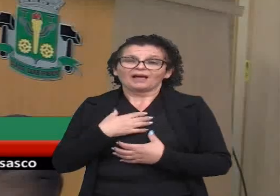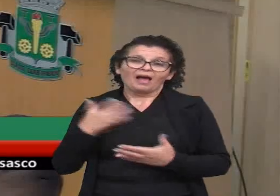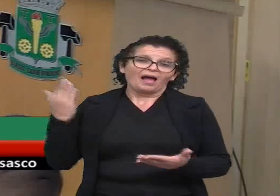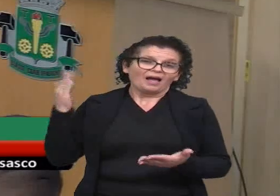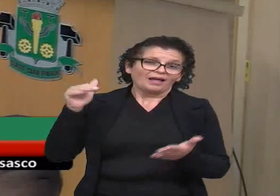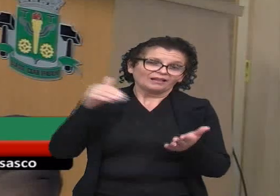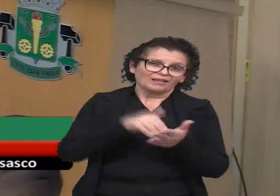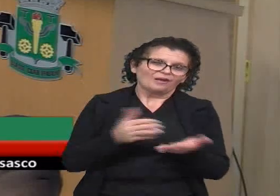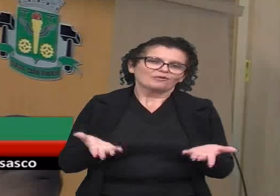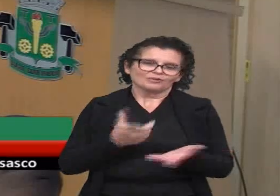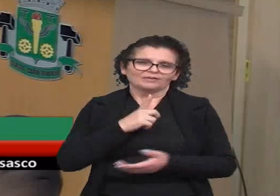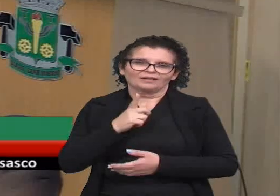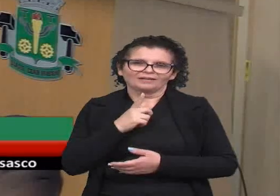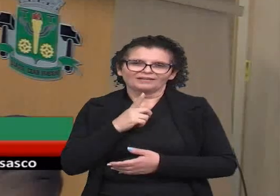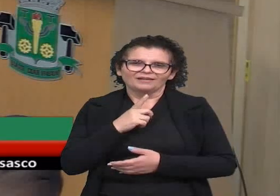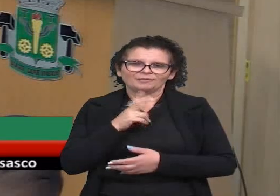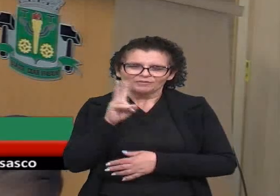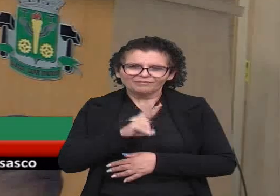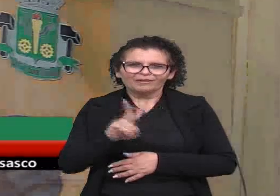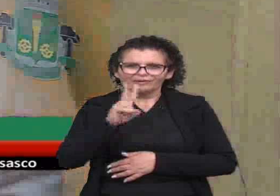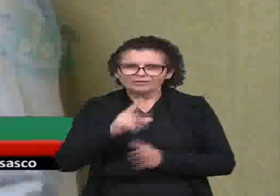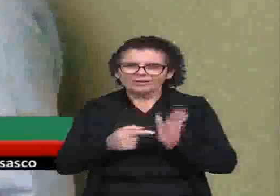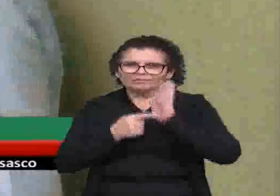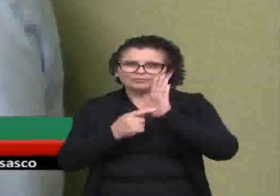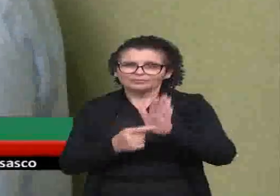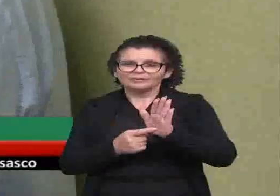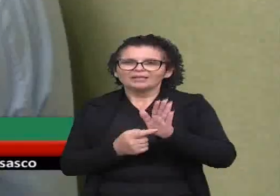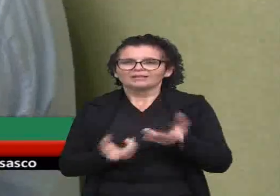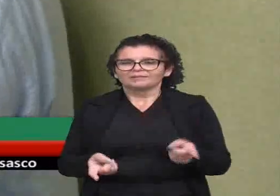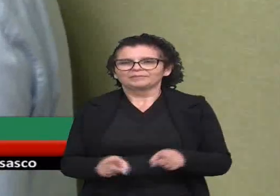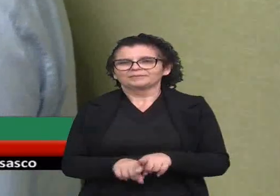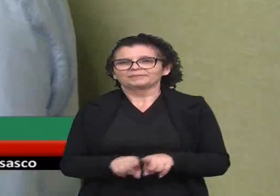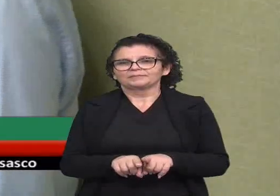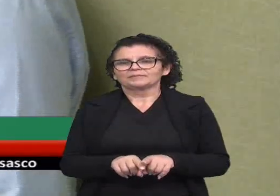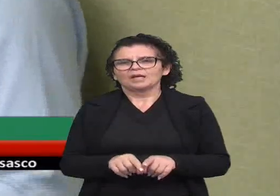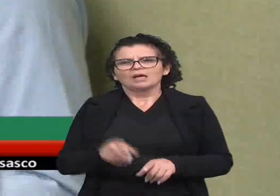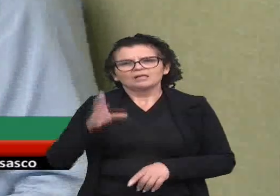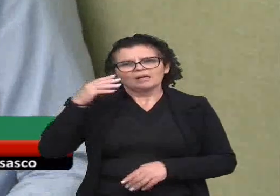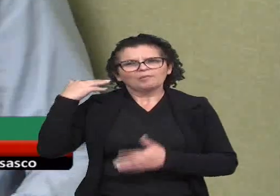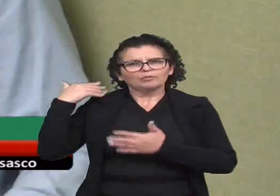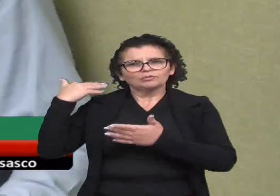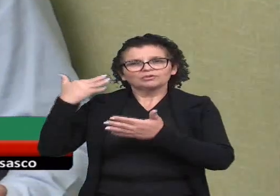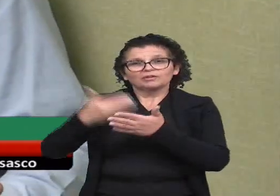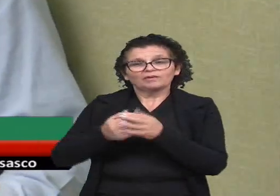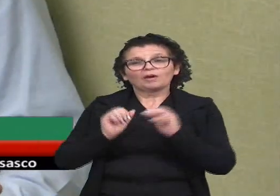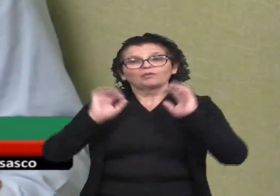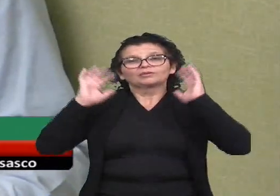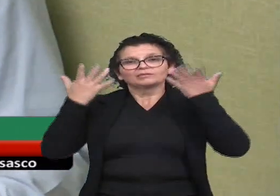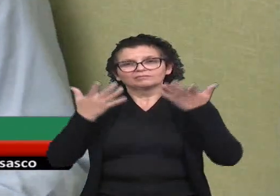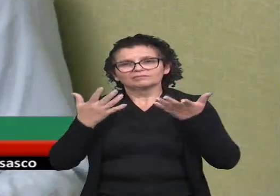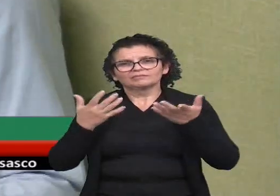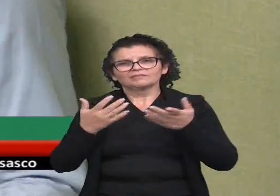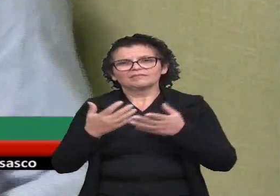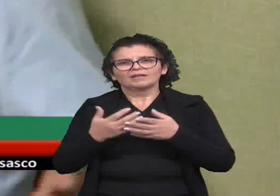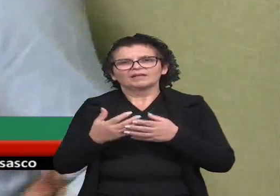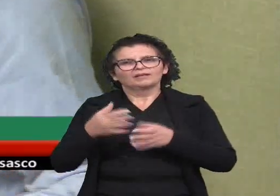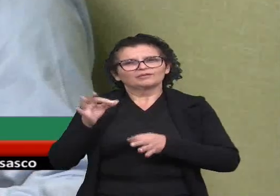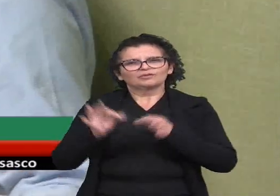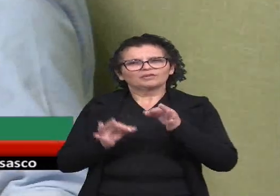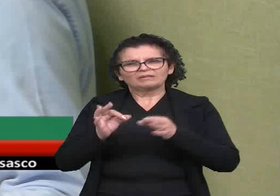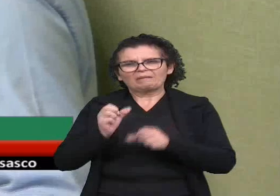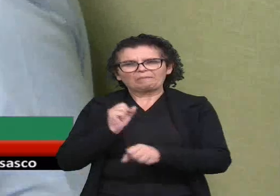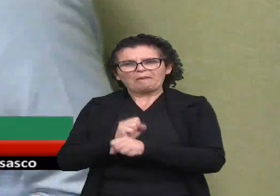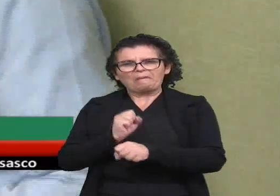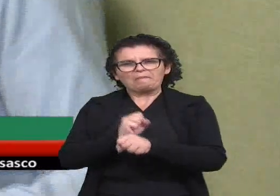hoje, senhor presidente. Mas a gente tem que valorizar isso, né? Aquela época, quem sabe um dia isso não volta a acontecer, né? Porque não justifica, às